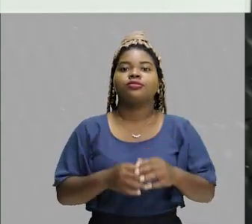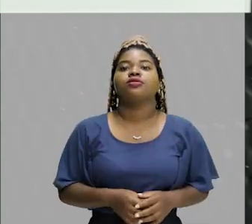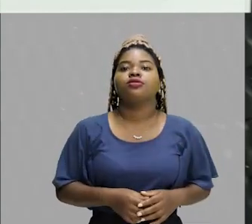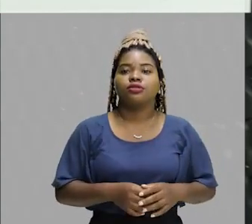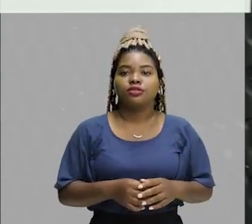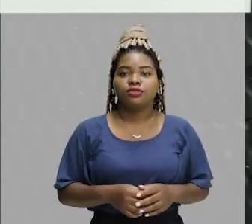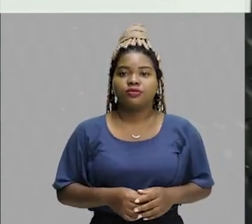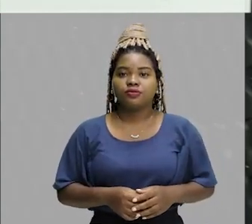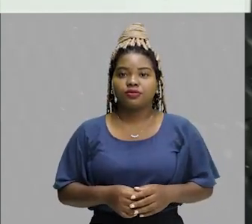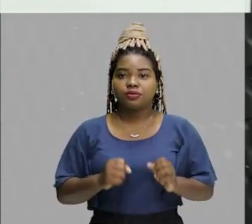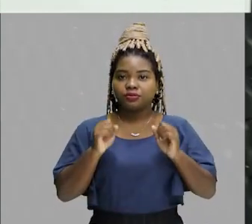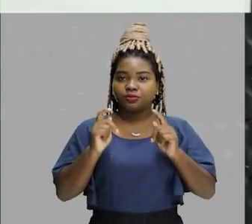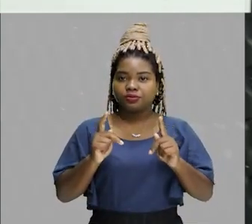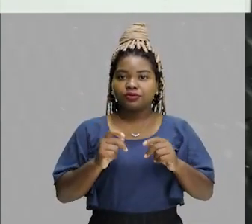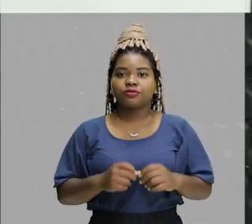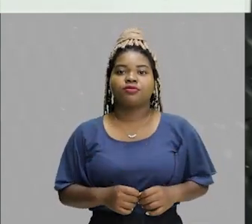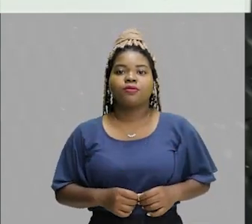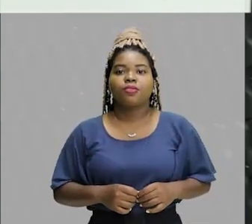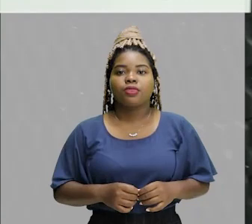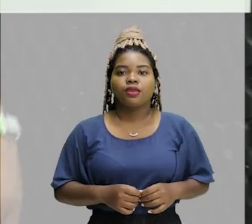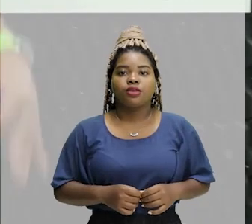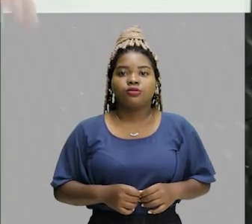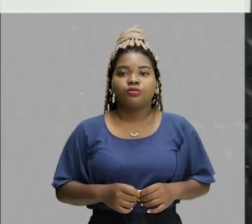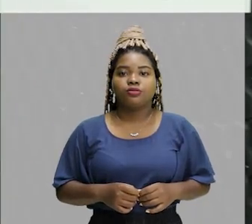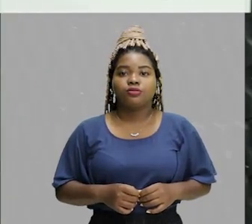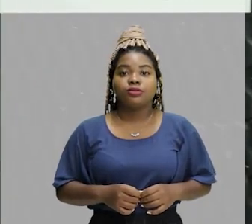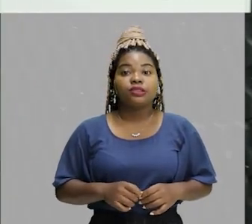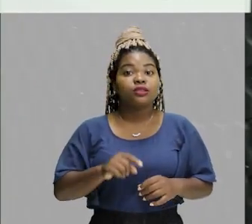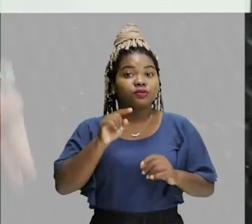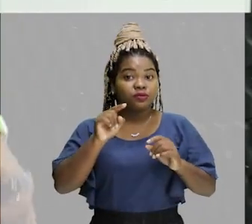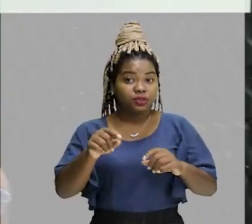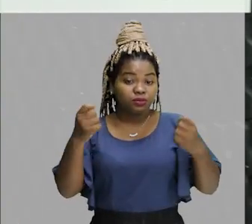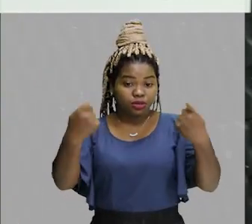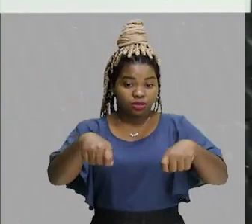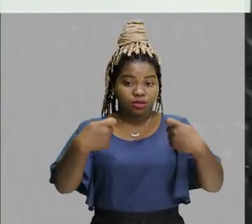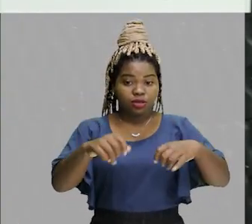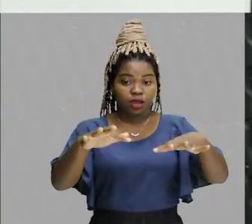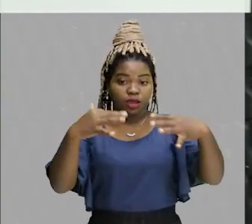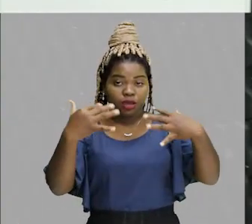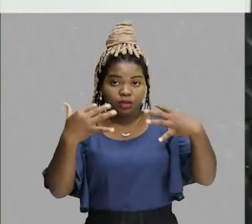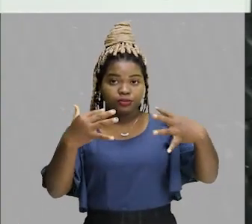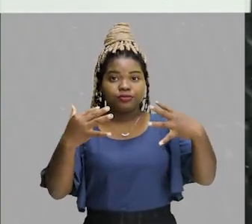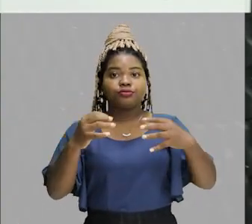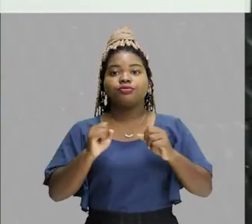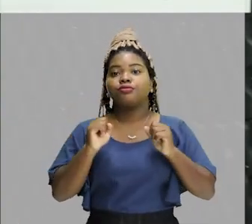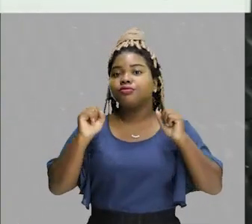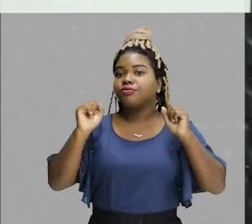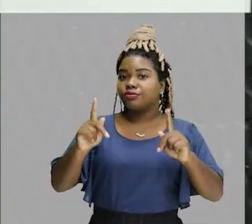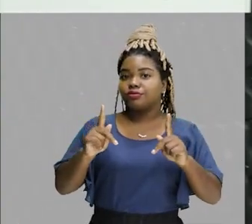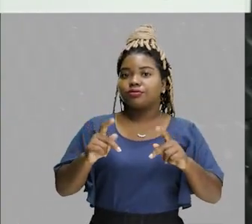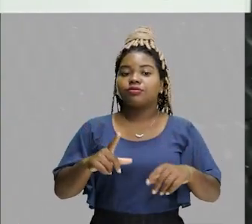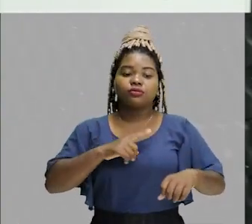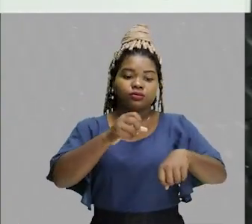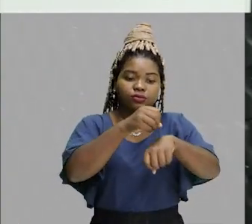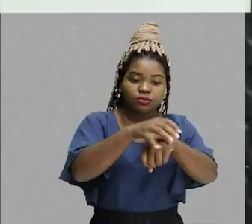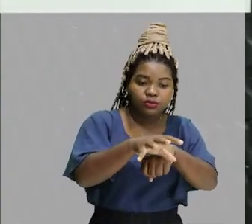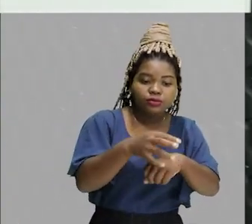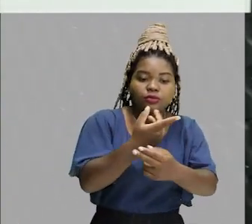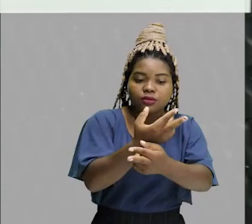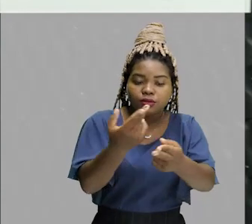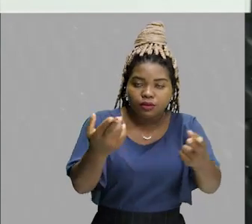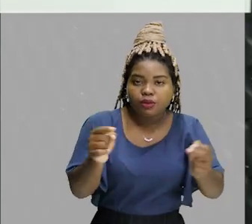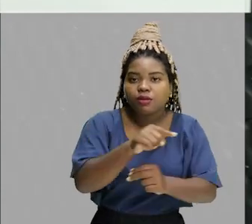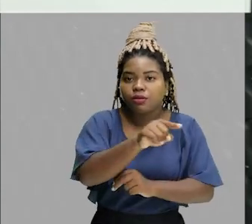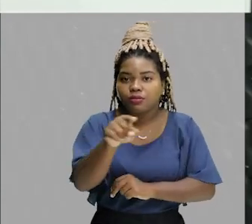mais consistentes, ok? Então eu conto aqui com a tua compreensão e segue aqui as nossas dicas. Vamos ver o que a gente pode